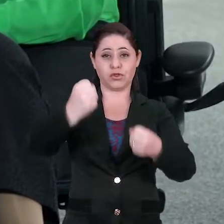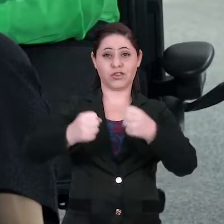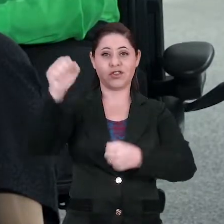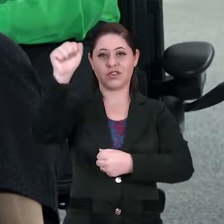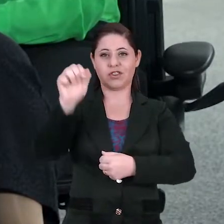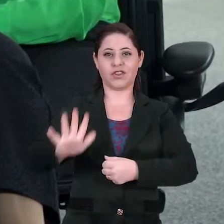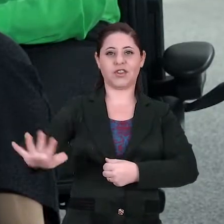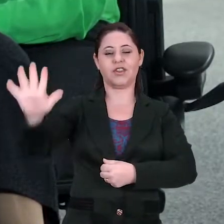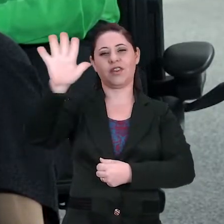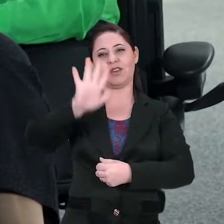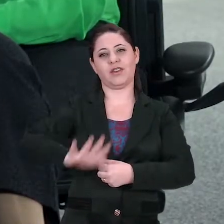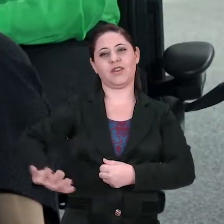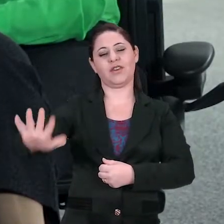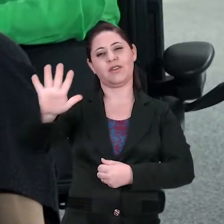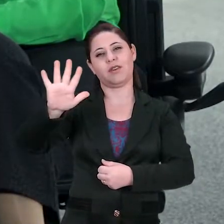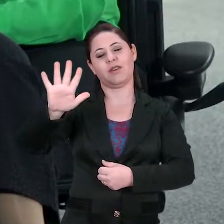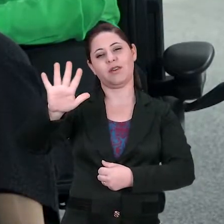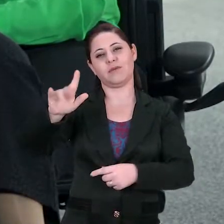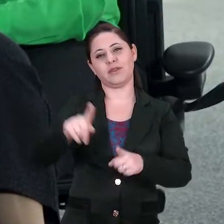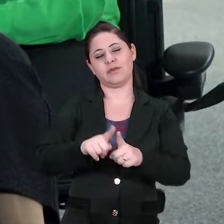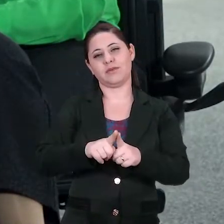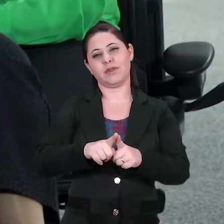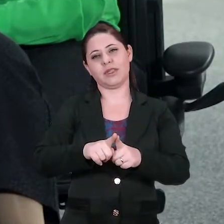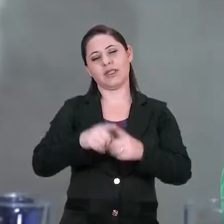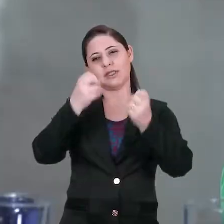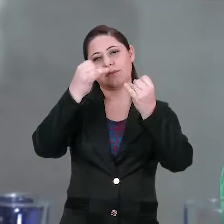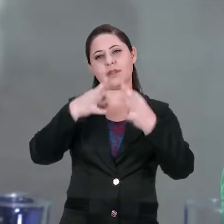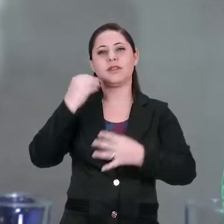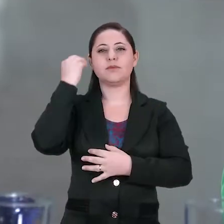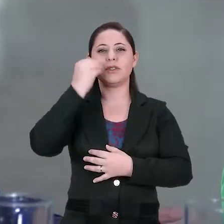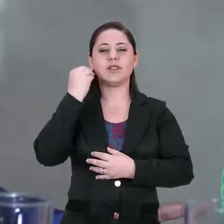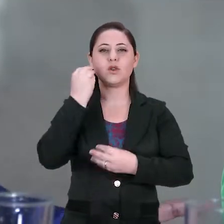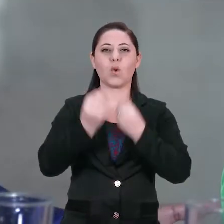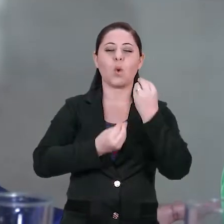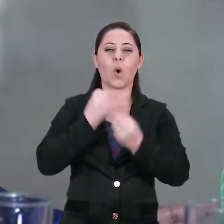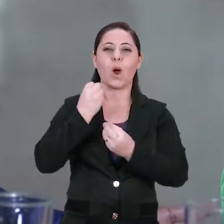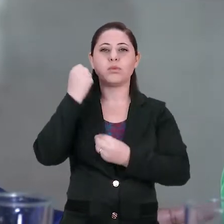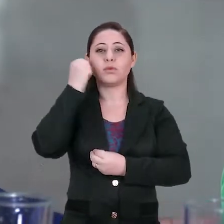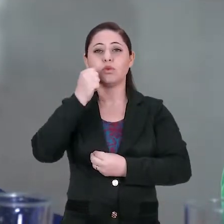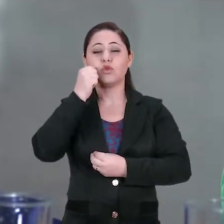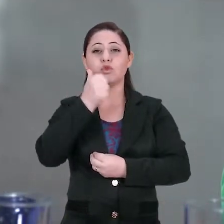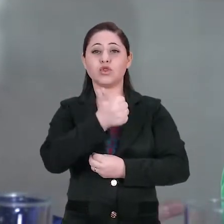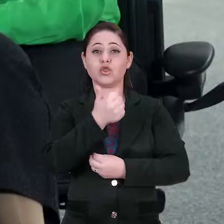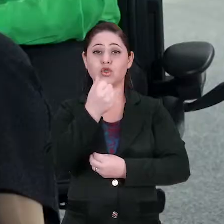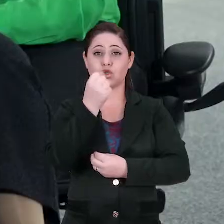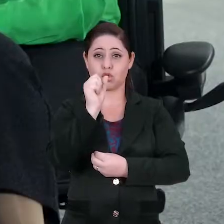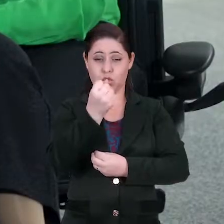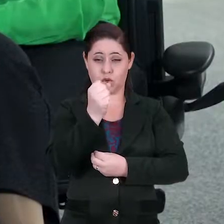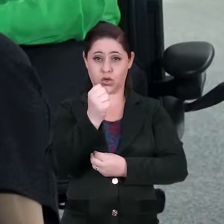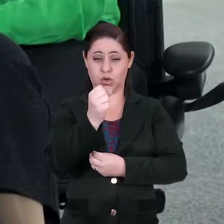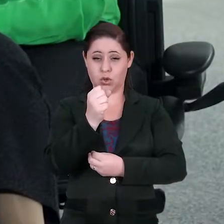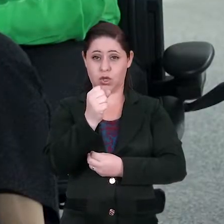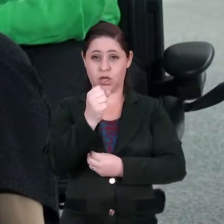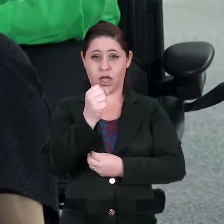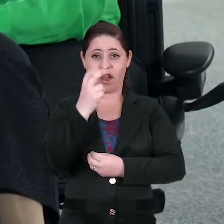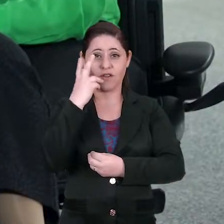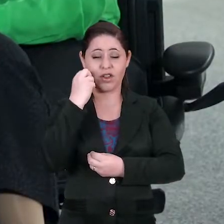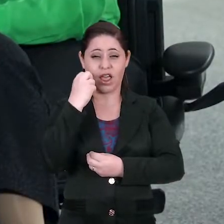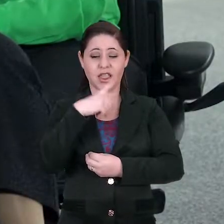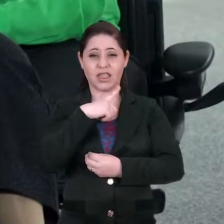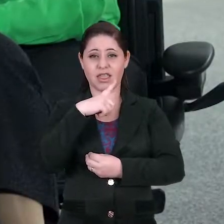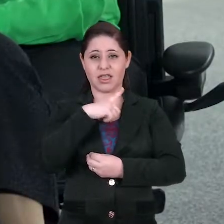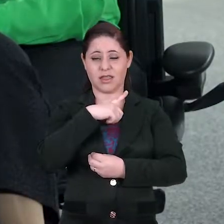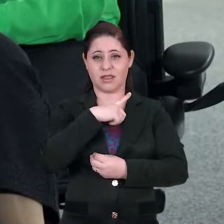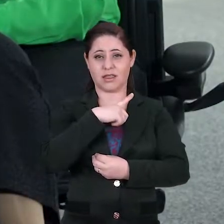Europa. Contar um pouco como é a experiência dela como mulher, enfim, os 18 afilhados que ela tem, 18, né, afilhados que ela tem, mas daqui